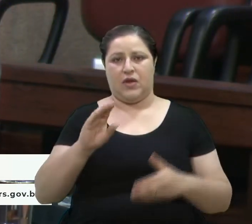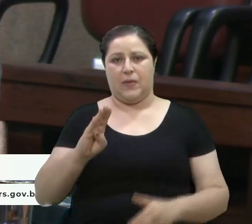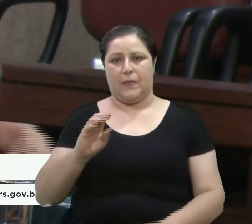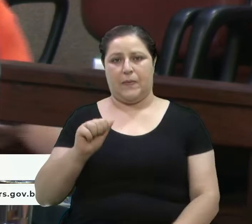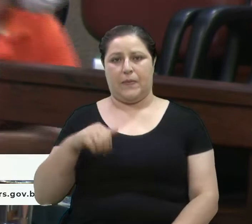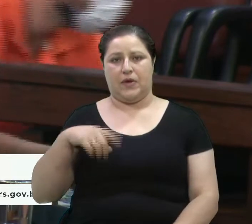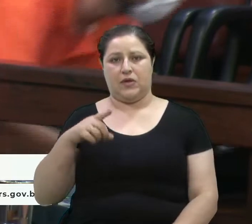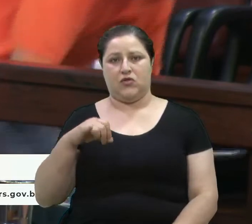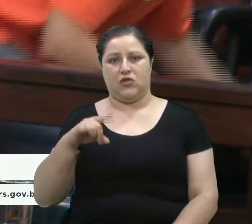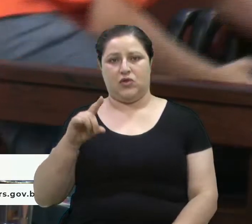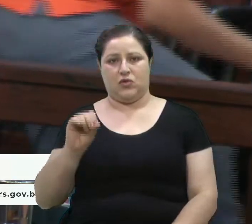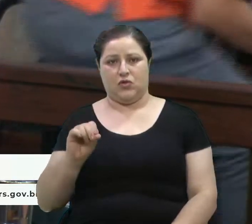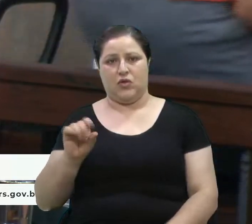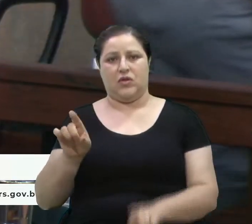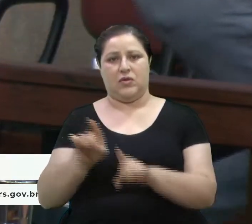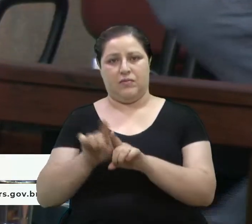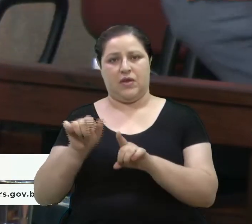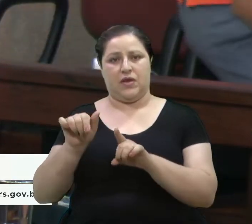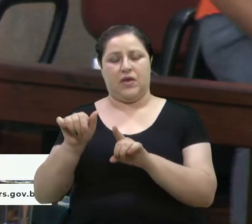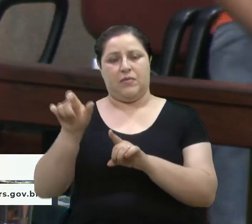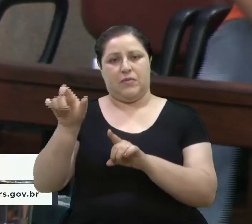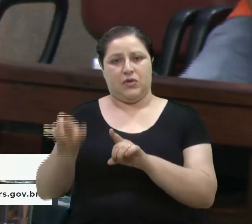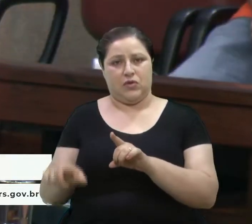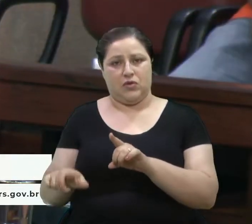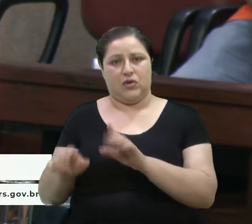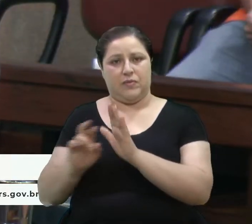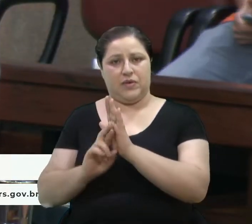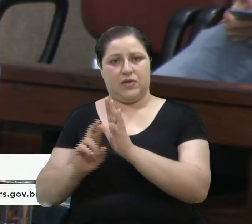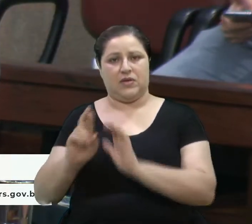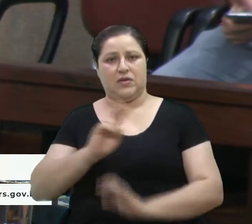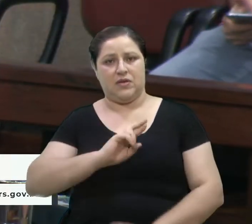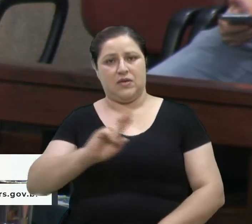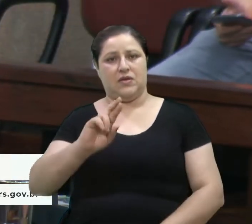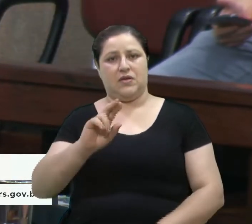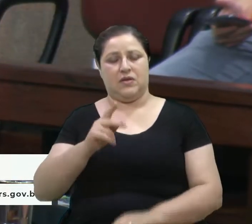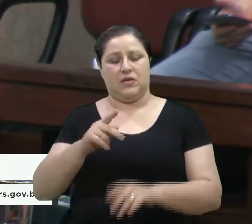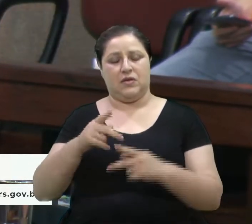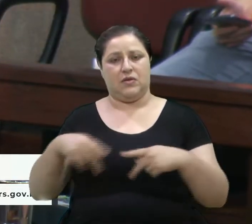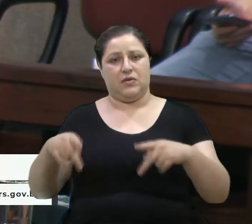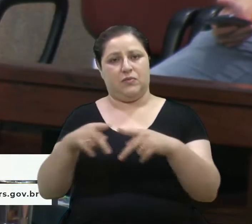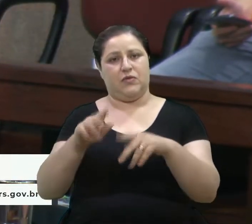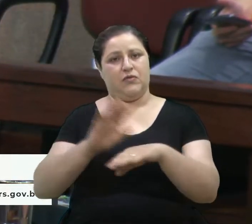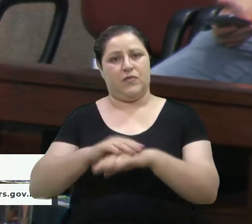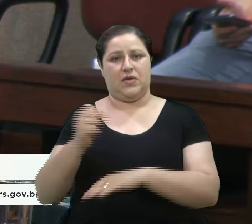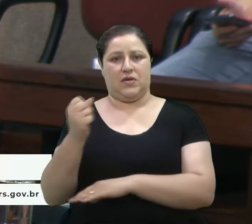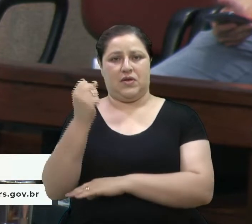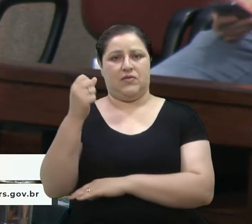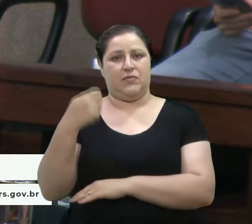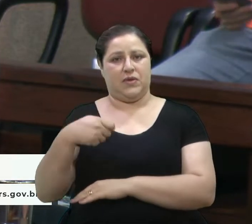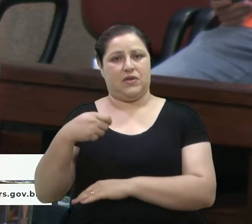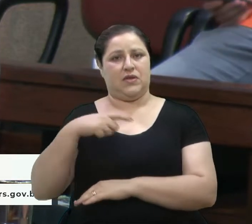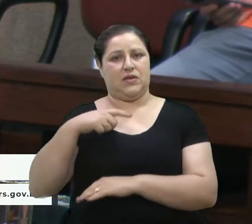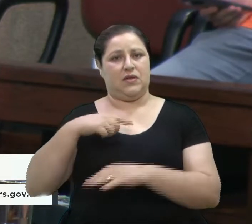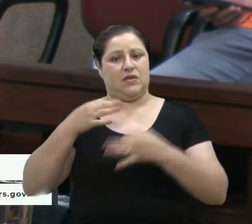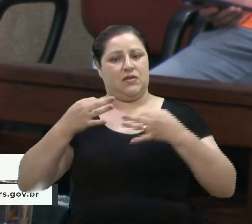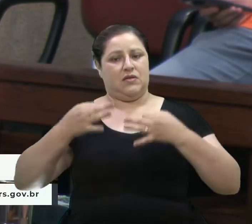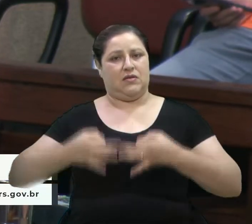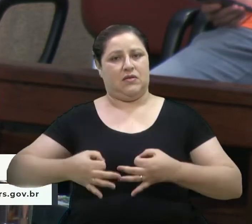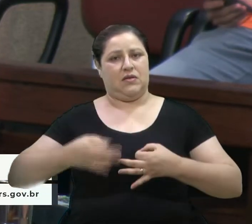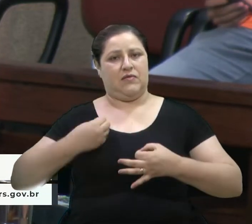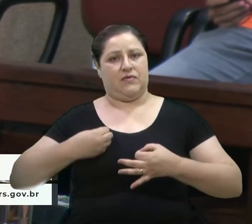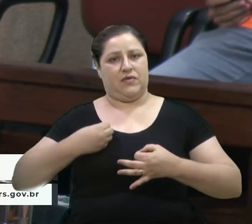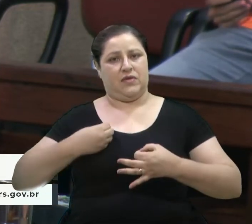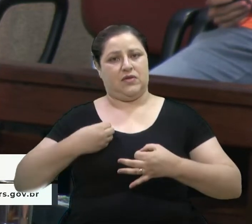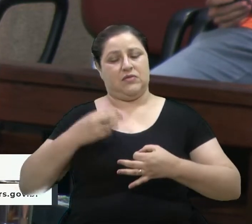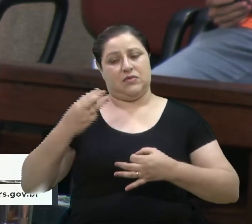de um representante do povo, que é mais grave ainda, porque a gente tem que ter postura no que a gente faz na nossa vida, né? Terceiro, não me surpreende,